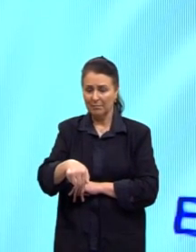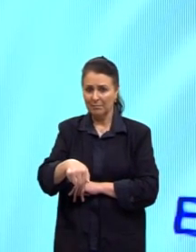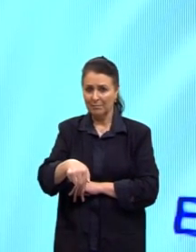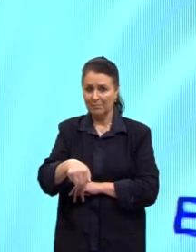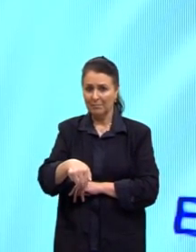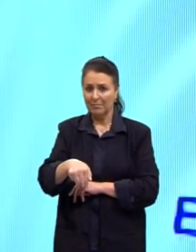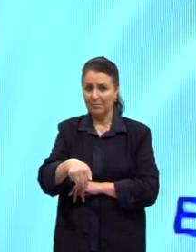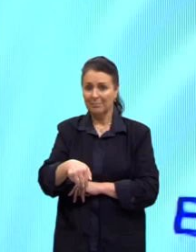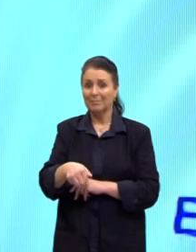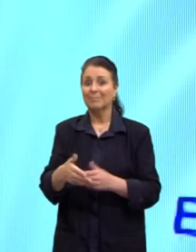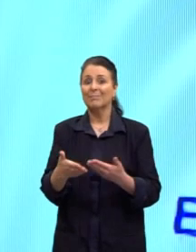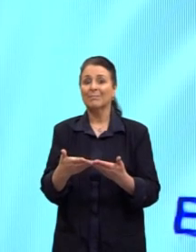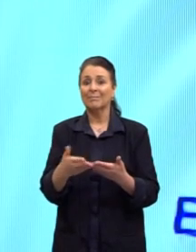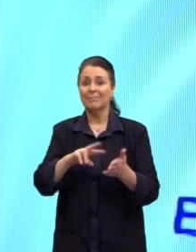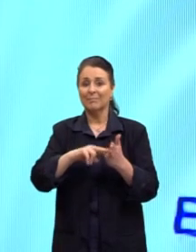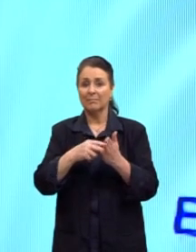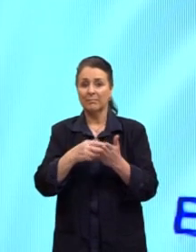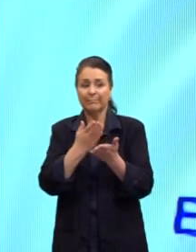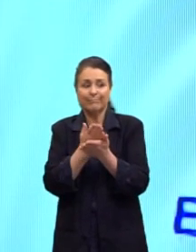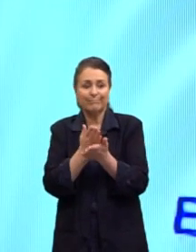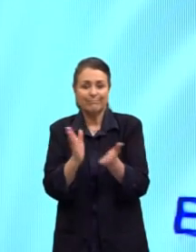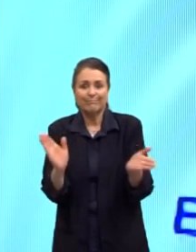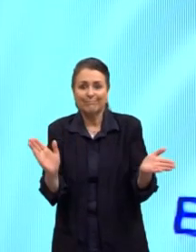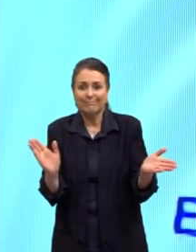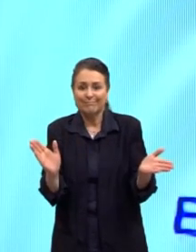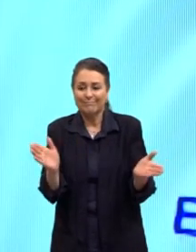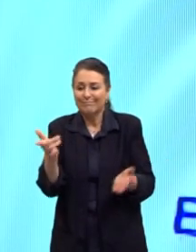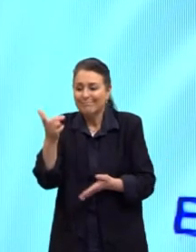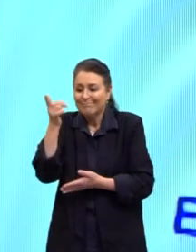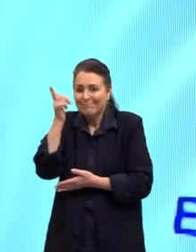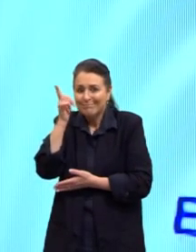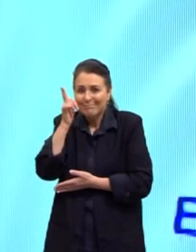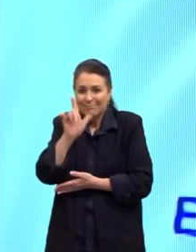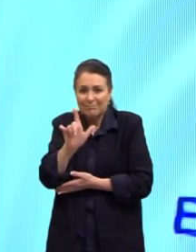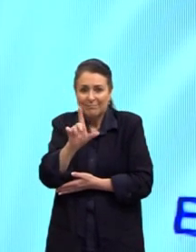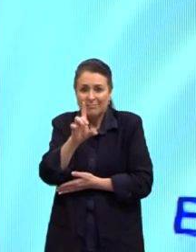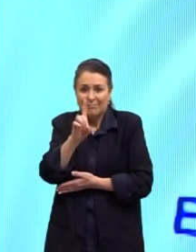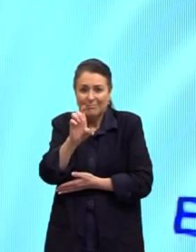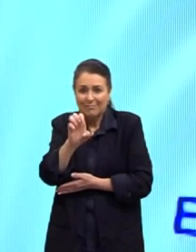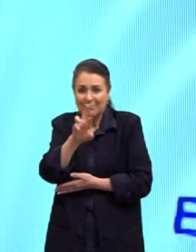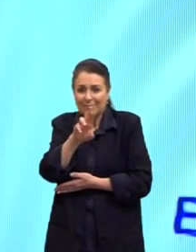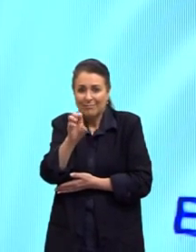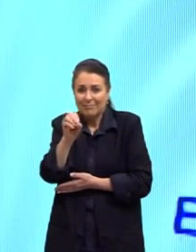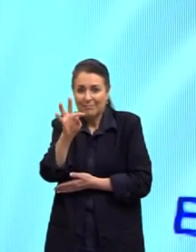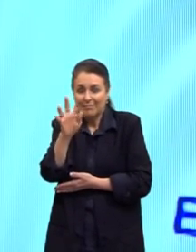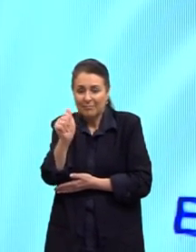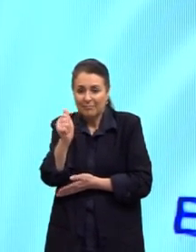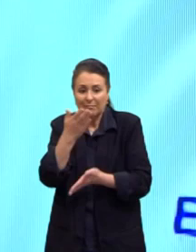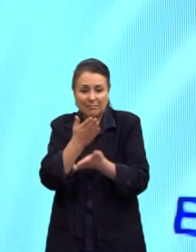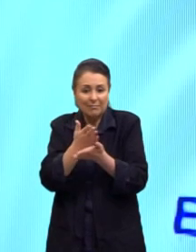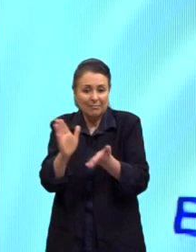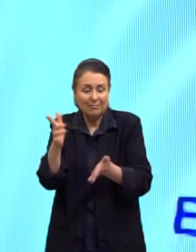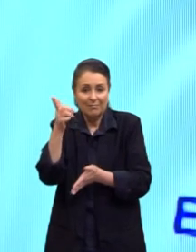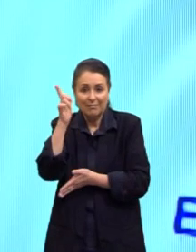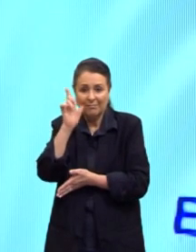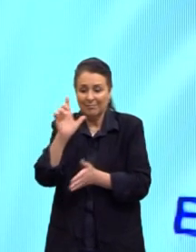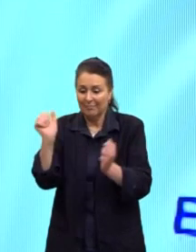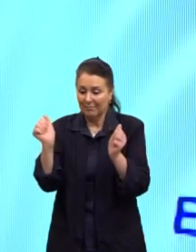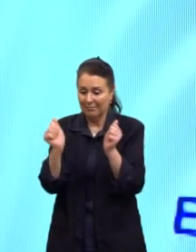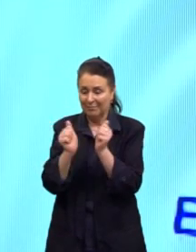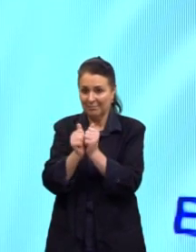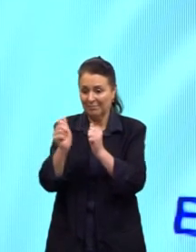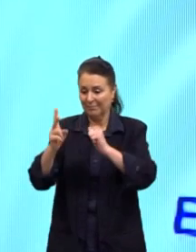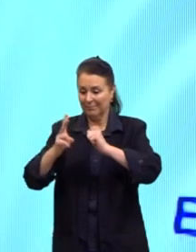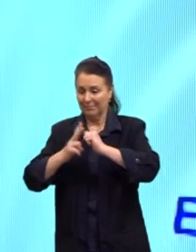tão admitir a derrota Oi Como assim sim assim mesmo a junção de